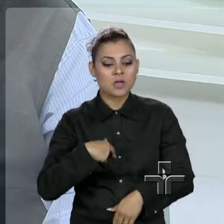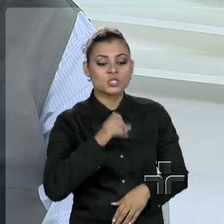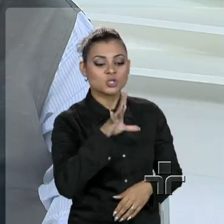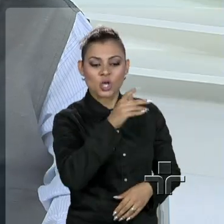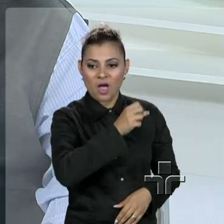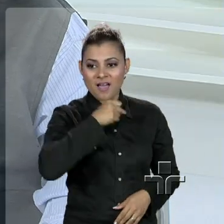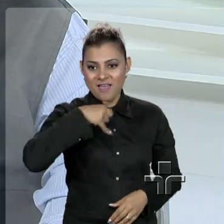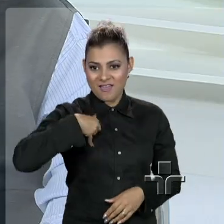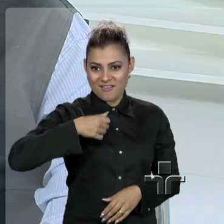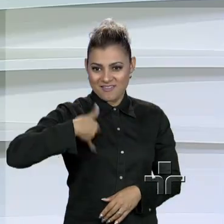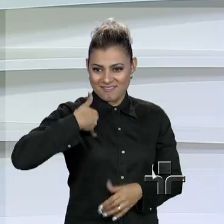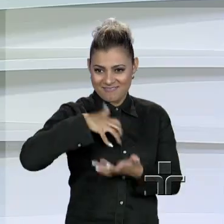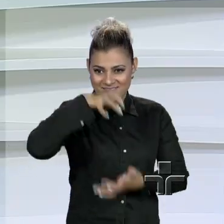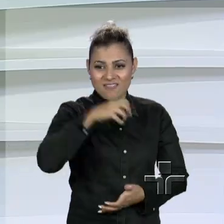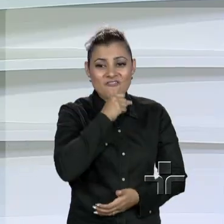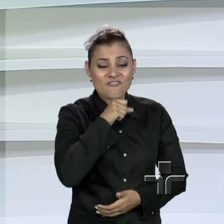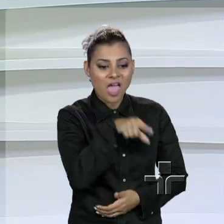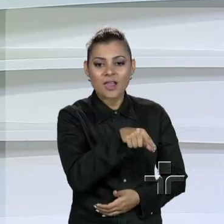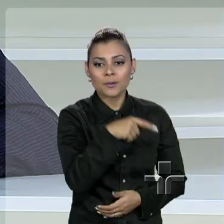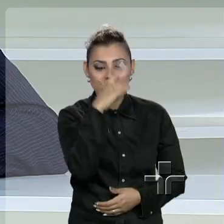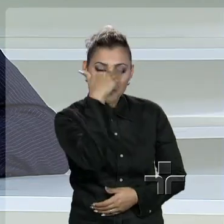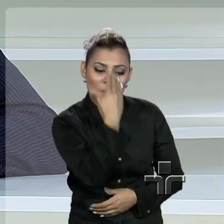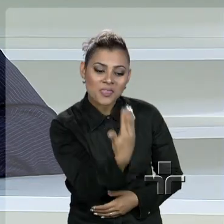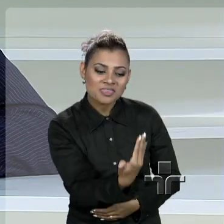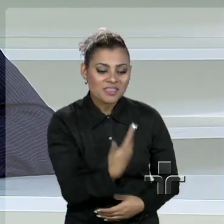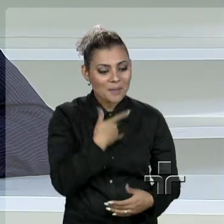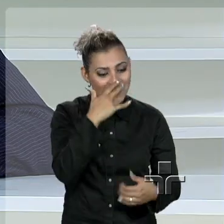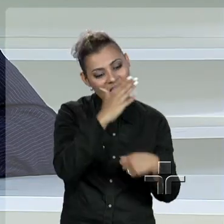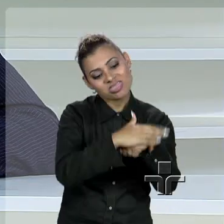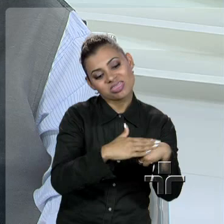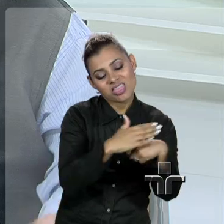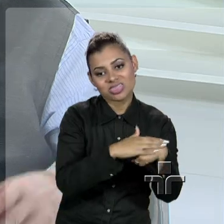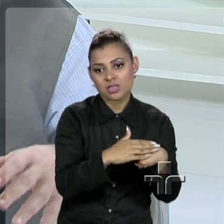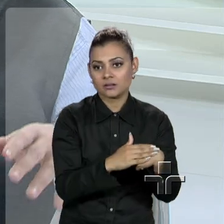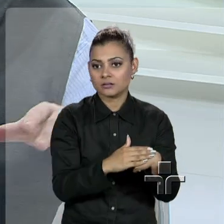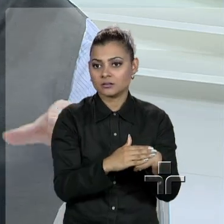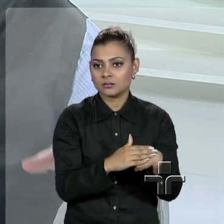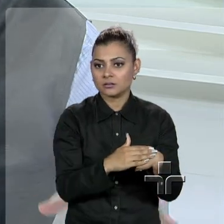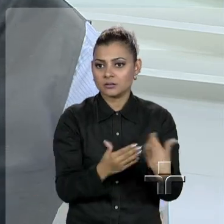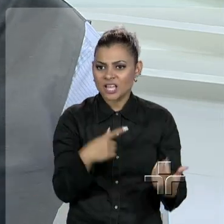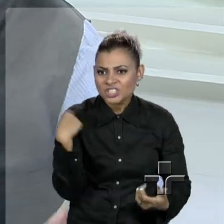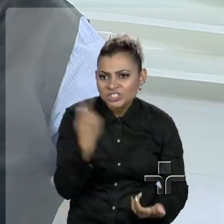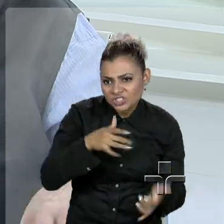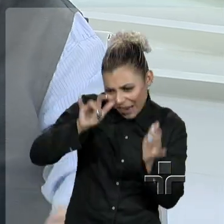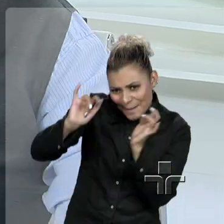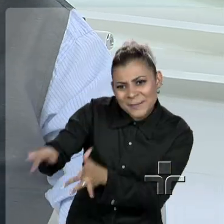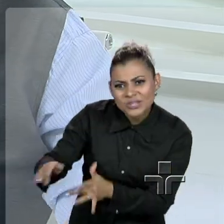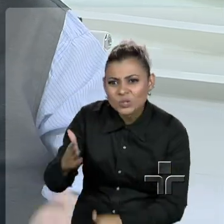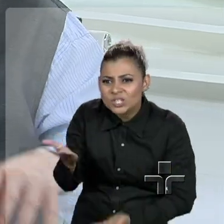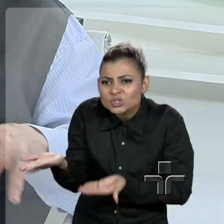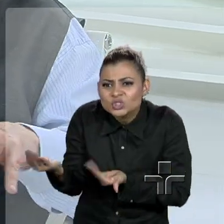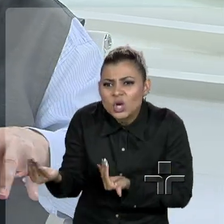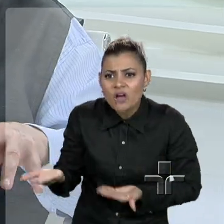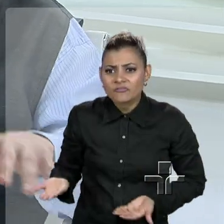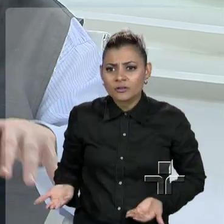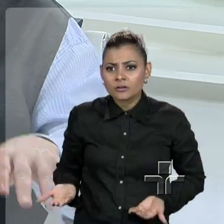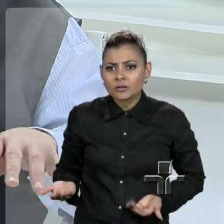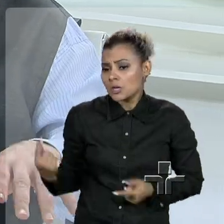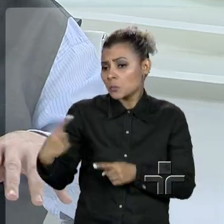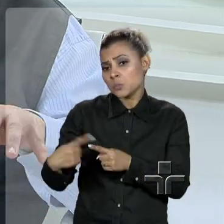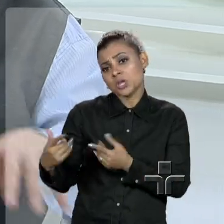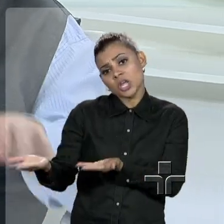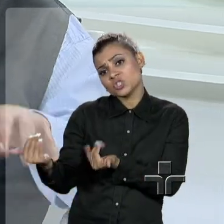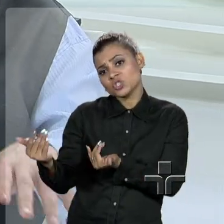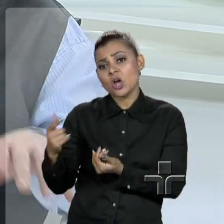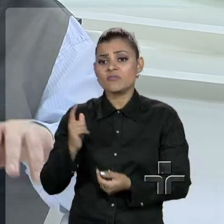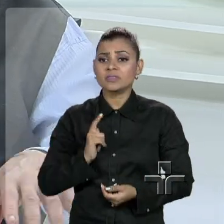está certo? Porque é disso que nós estamos fazendo. Nós estamos abandonando o jovem, porque o jovem depende